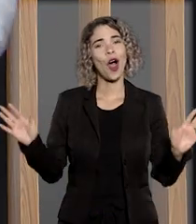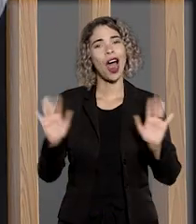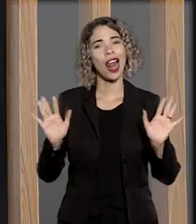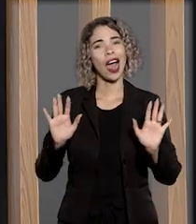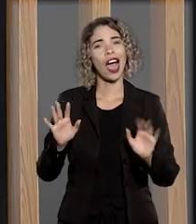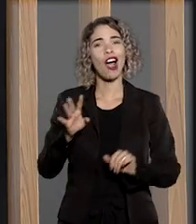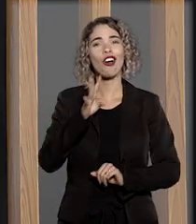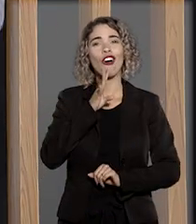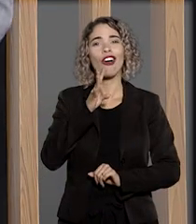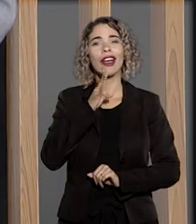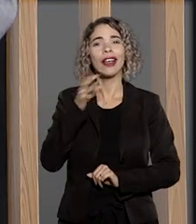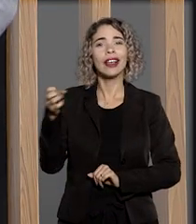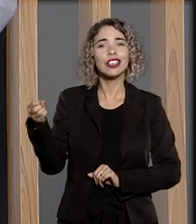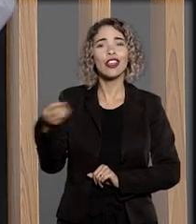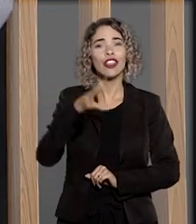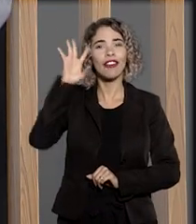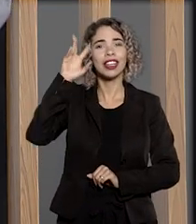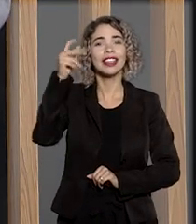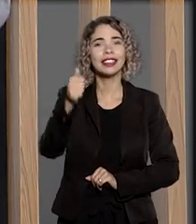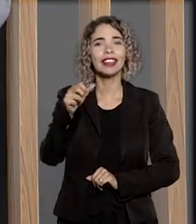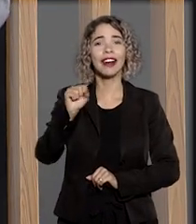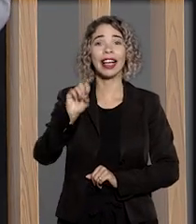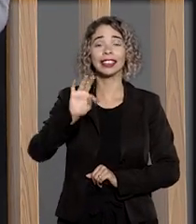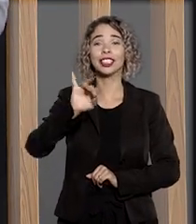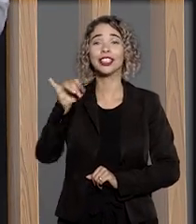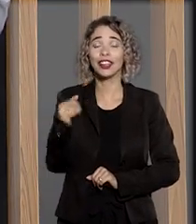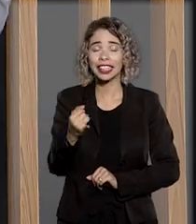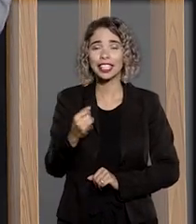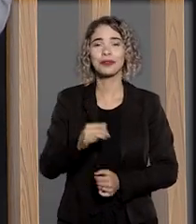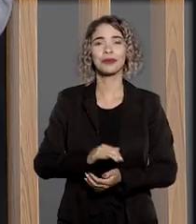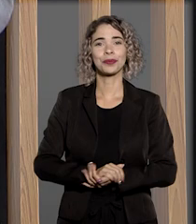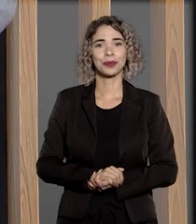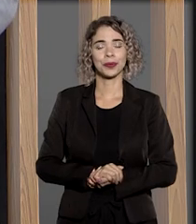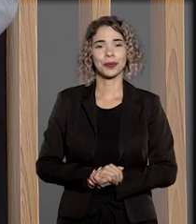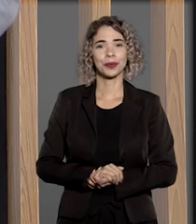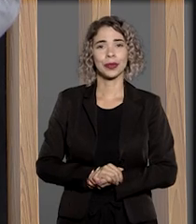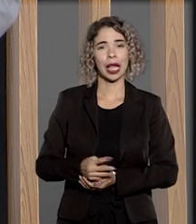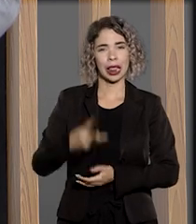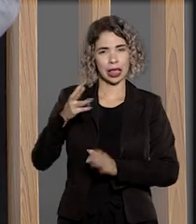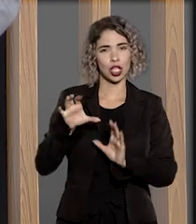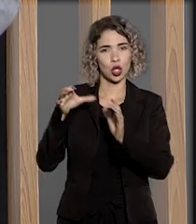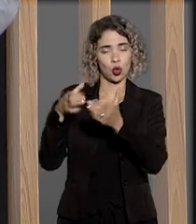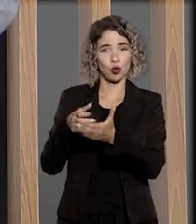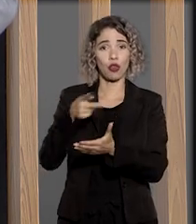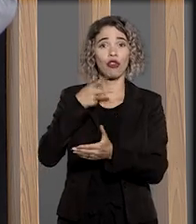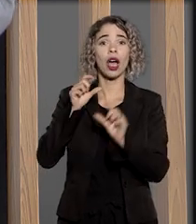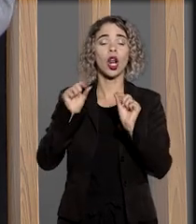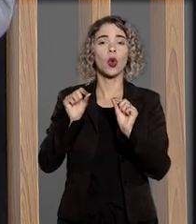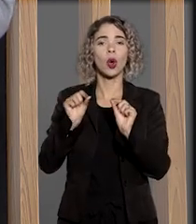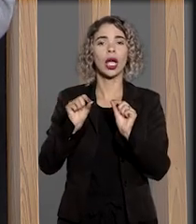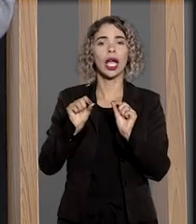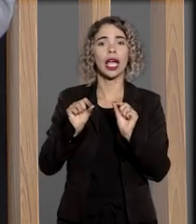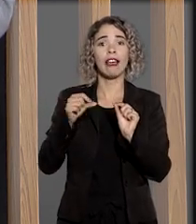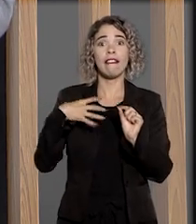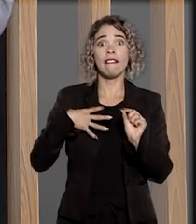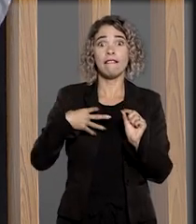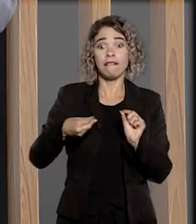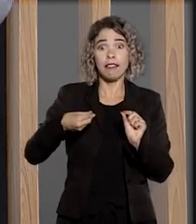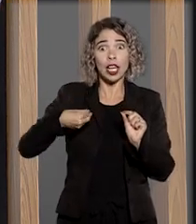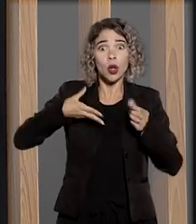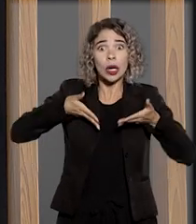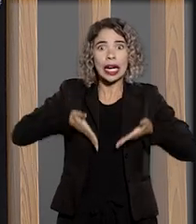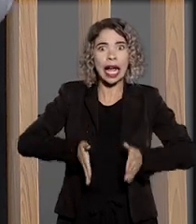Olá, conheça algumas das recentes decisões do STJ. A terceira turma reafirmou que plano de saúde